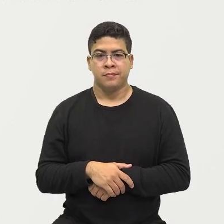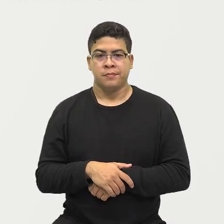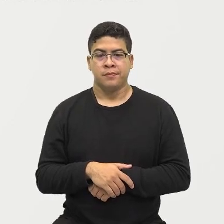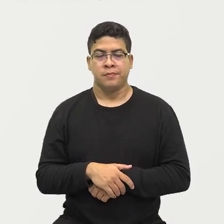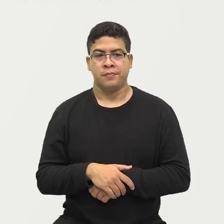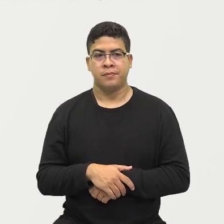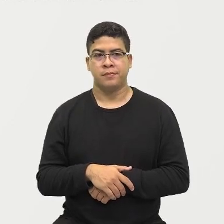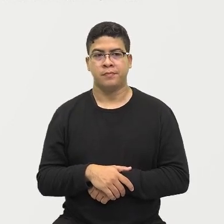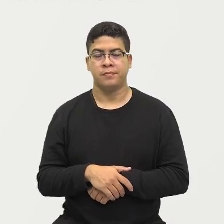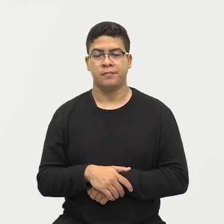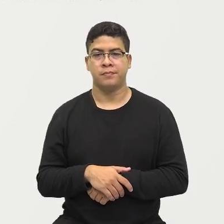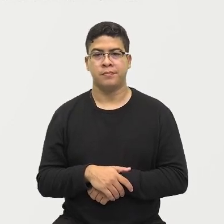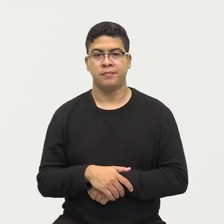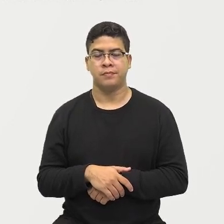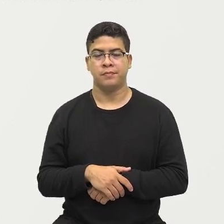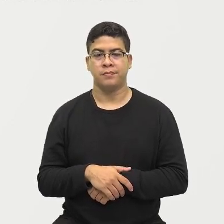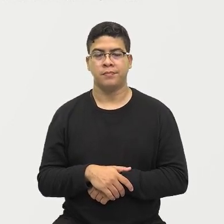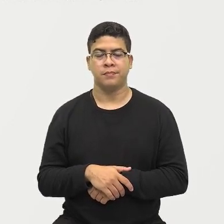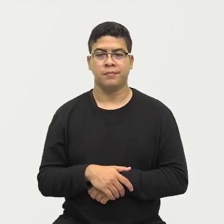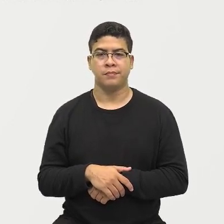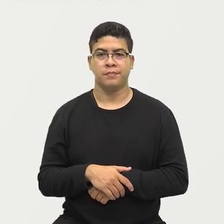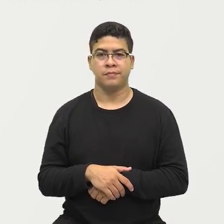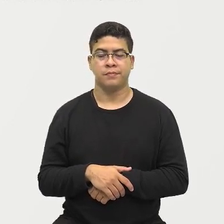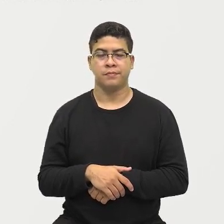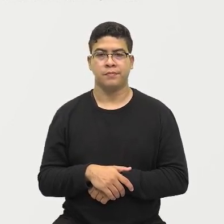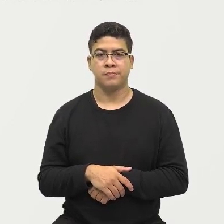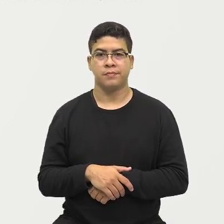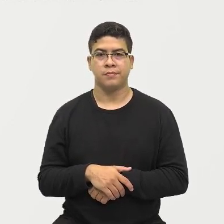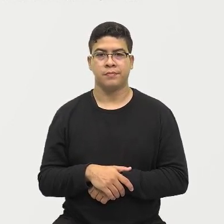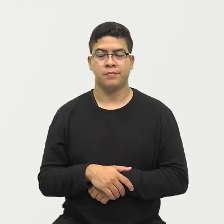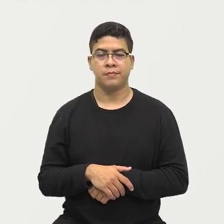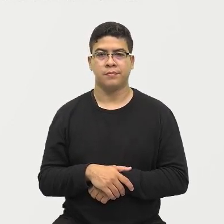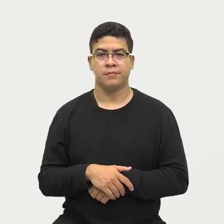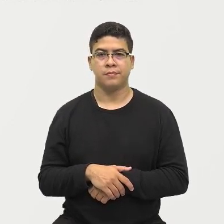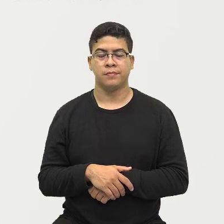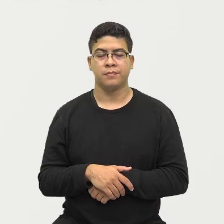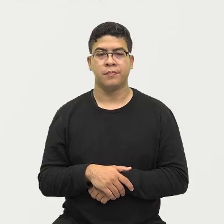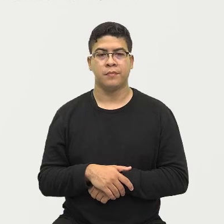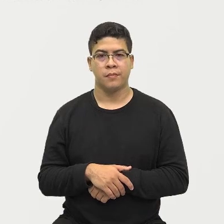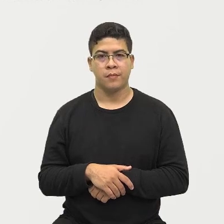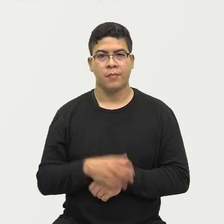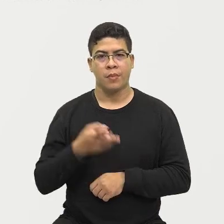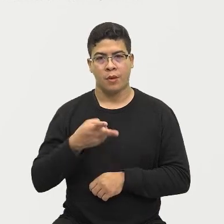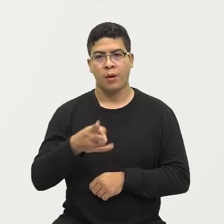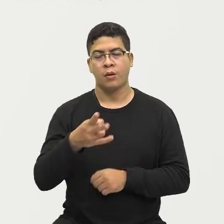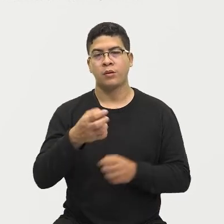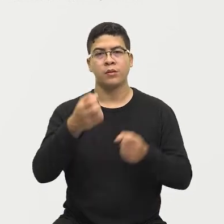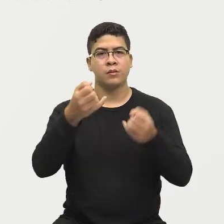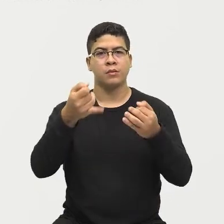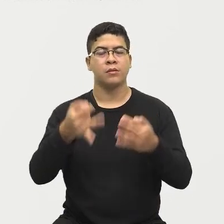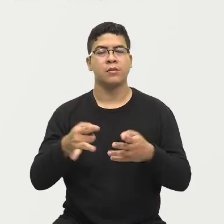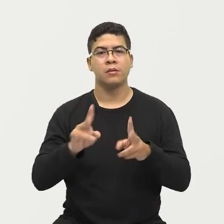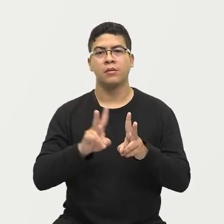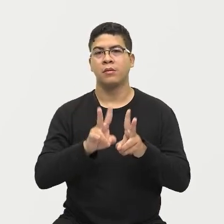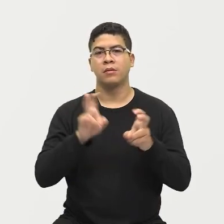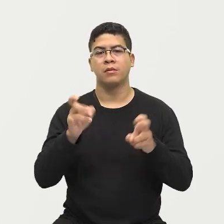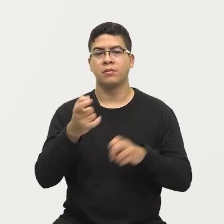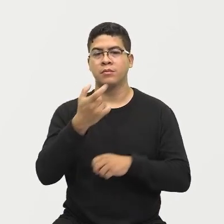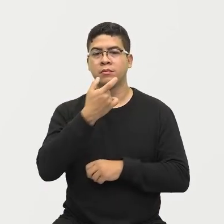bem. Vamos lá, então, prosseguindo, vamos falar um pouco ainda sobre Mário de Andrade.